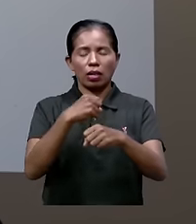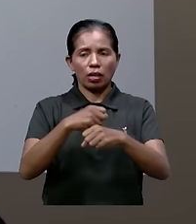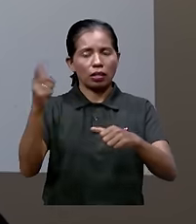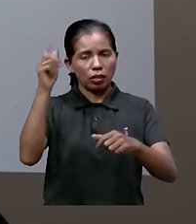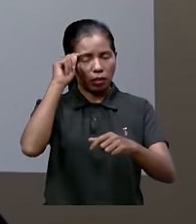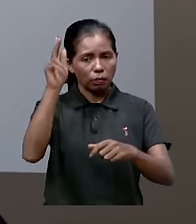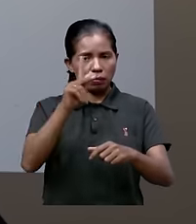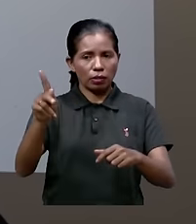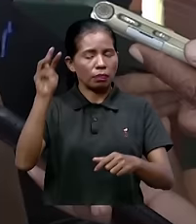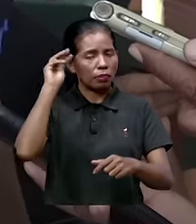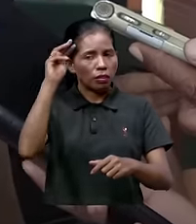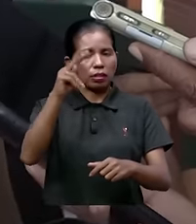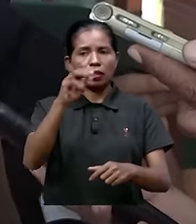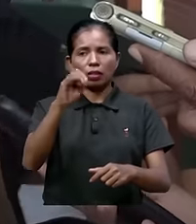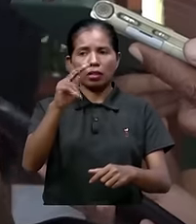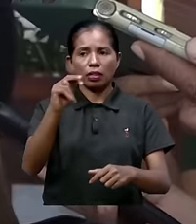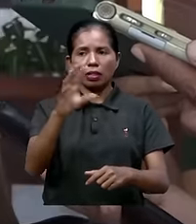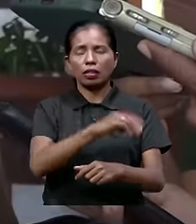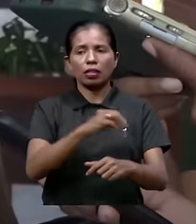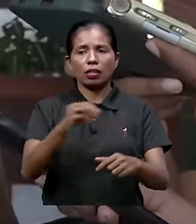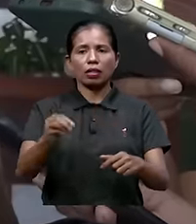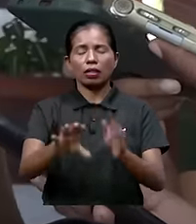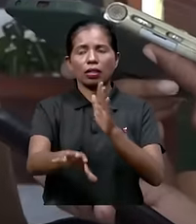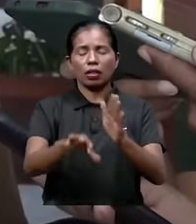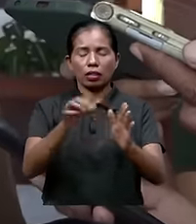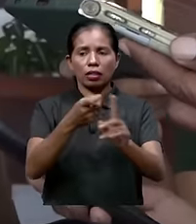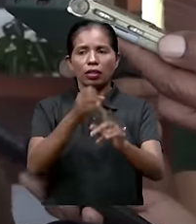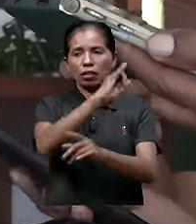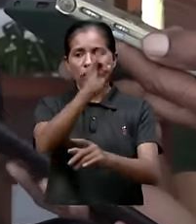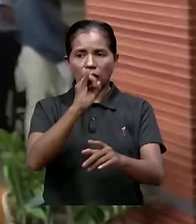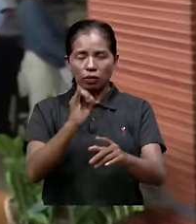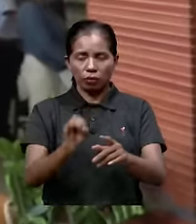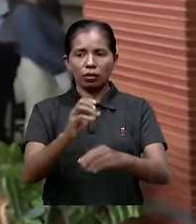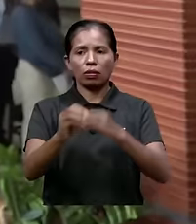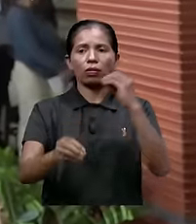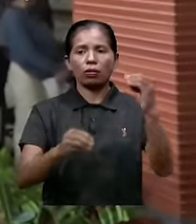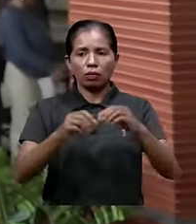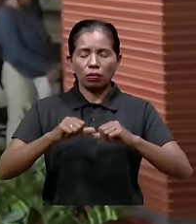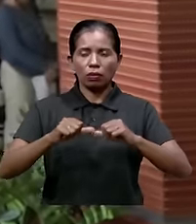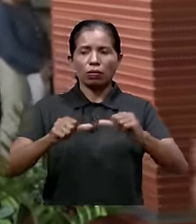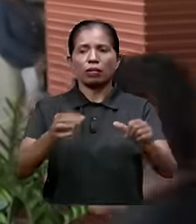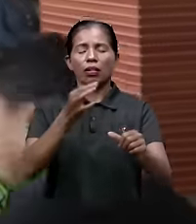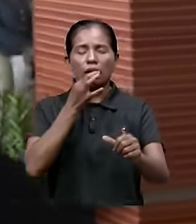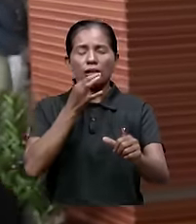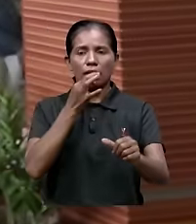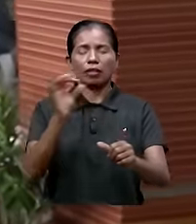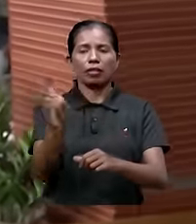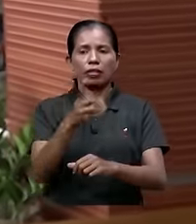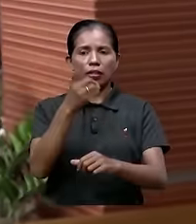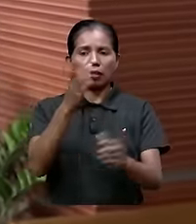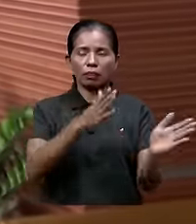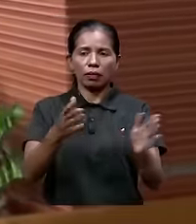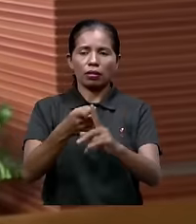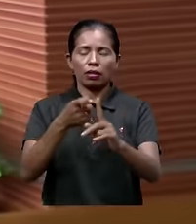Plaza. Ministro Nino Pereira hetan incidente ne, afu em hetan entrevista husi jornalista sira, no continua consumo snack dader, nebe prepara